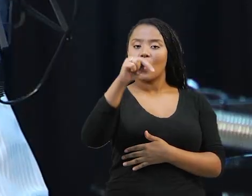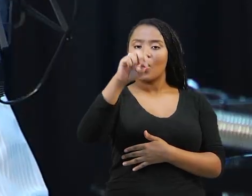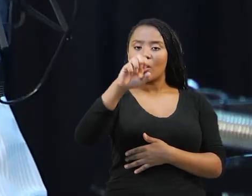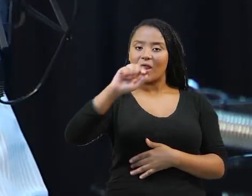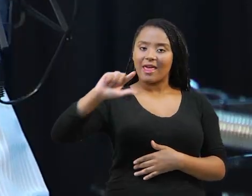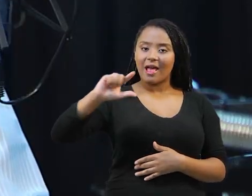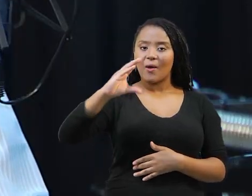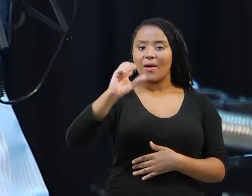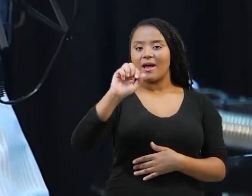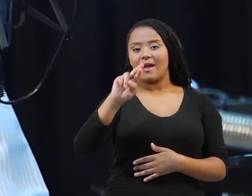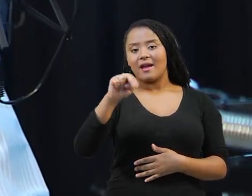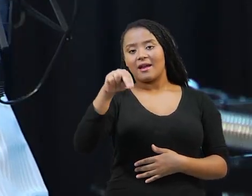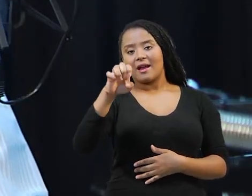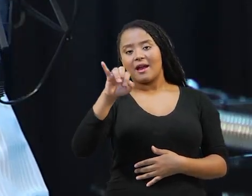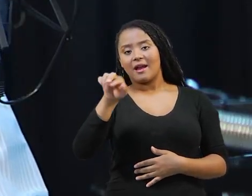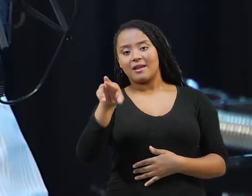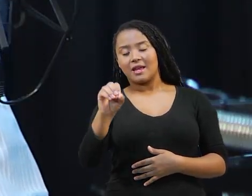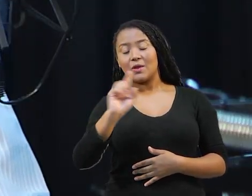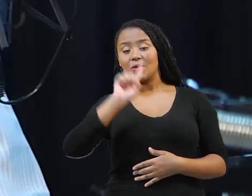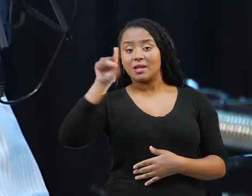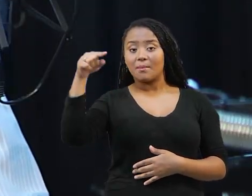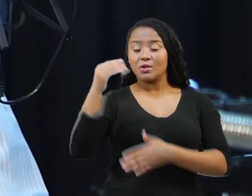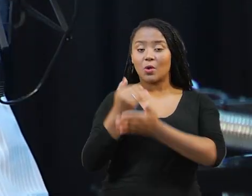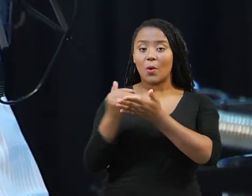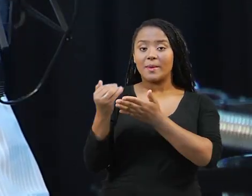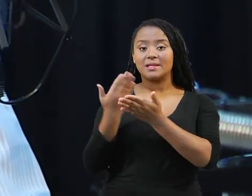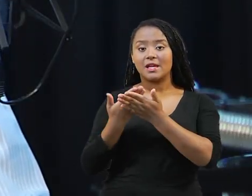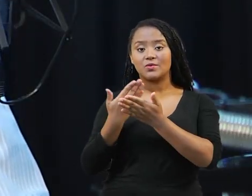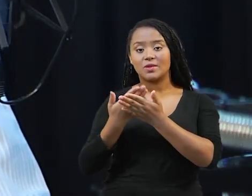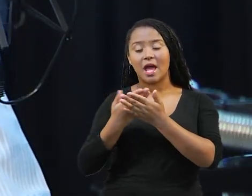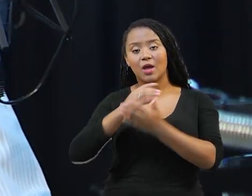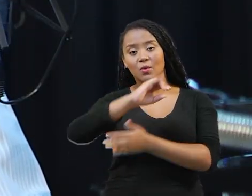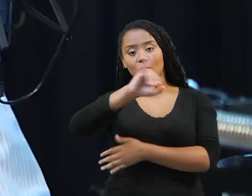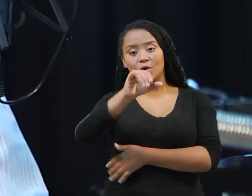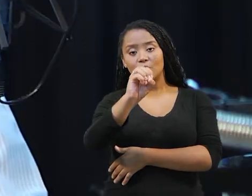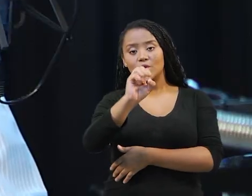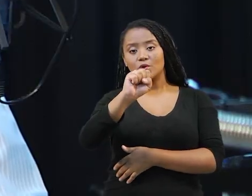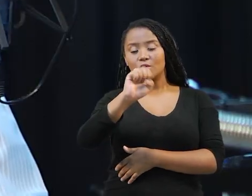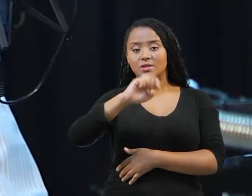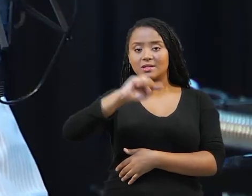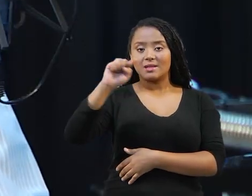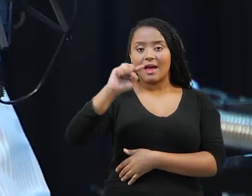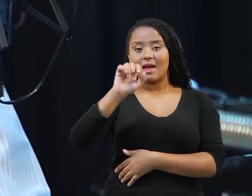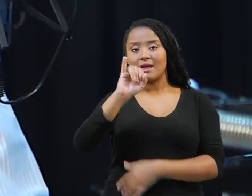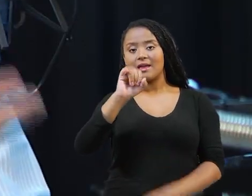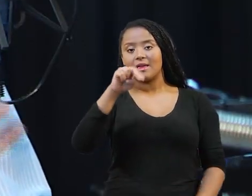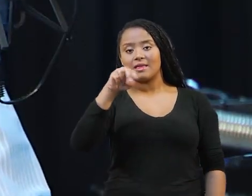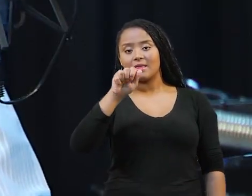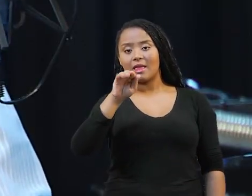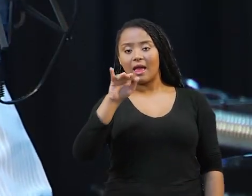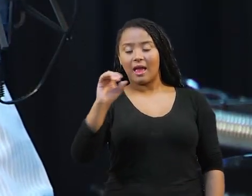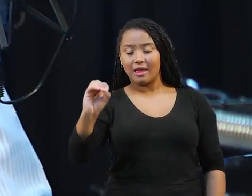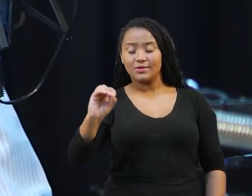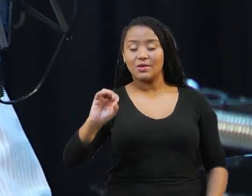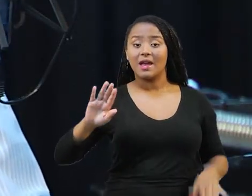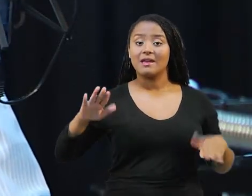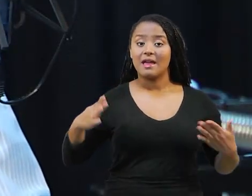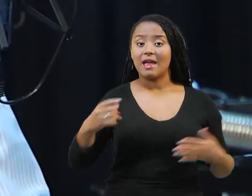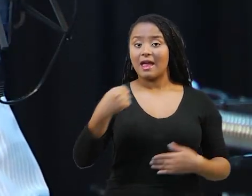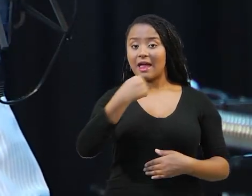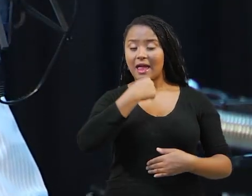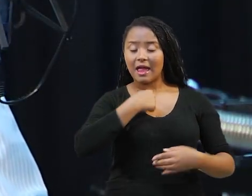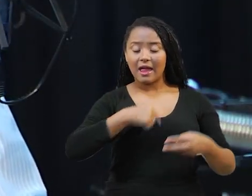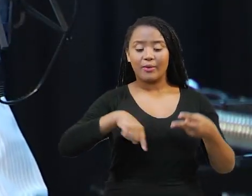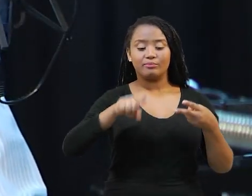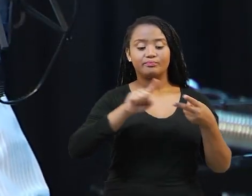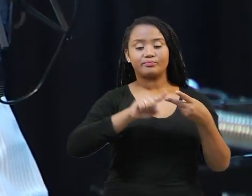Zé Inácio, da quinta à oitava, e depois para o museu. E aí, eu, a Júlia, 4 pessoas